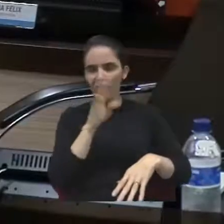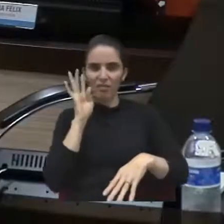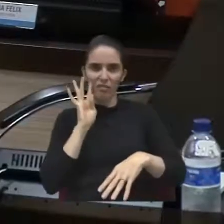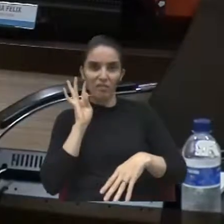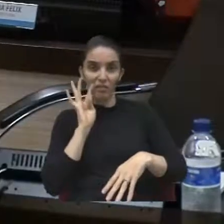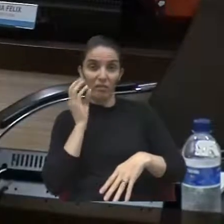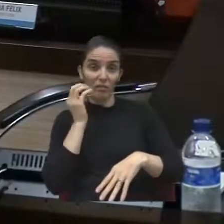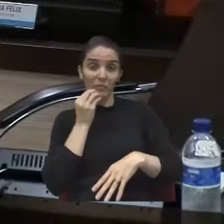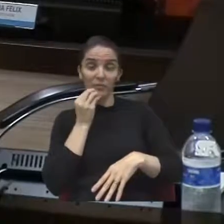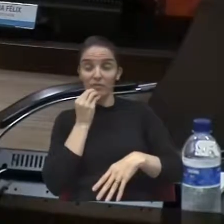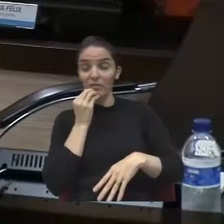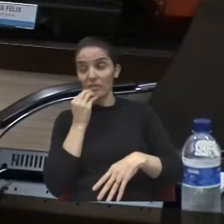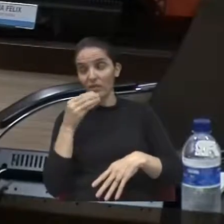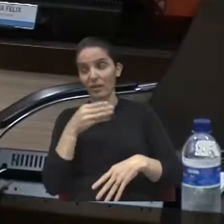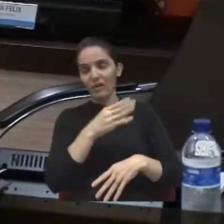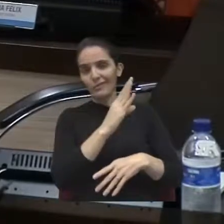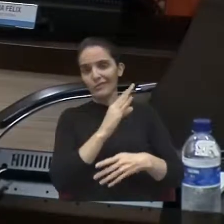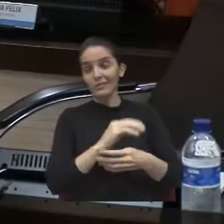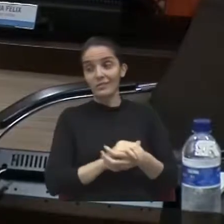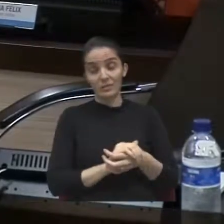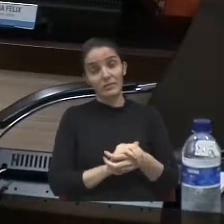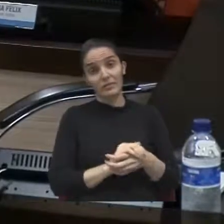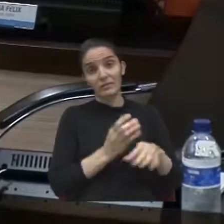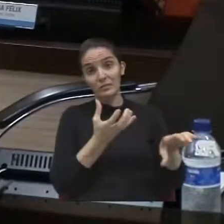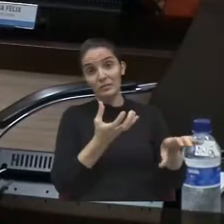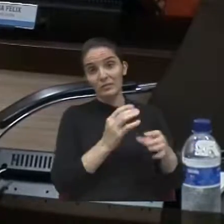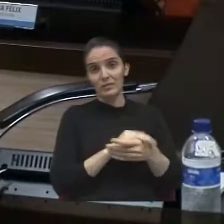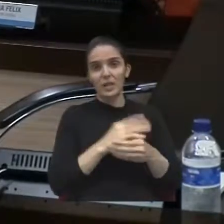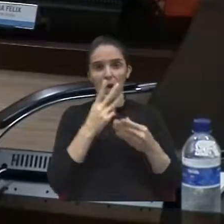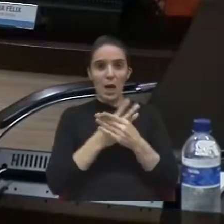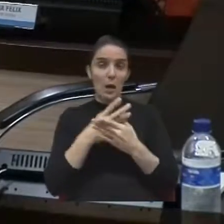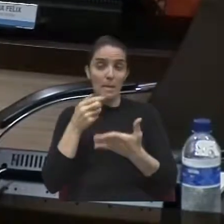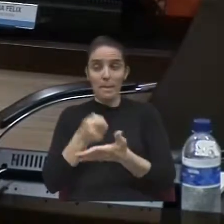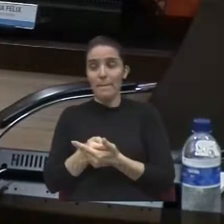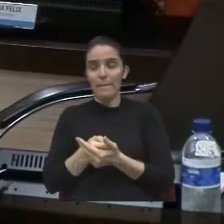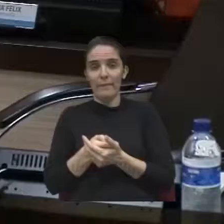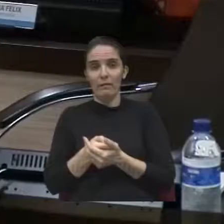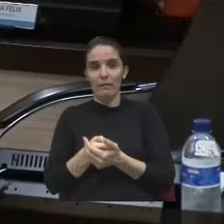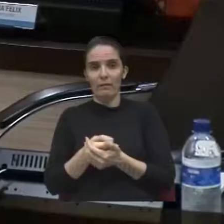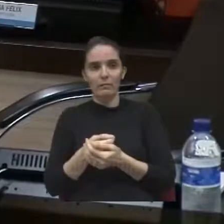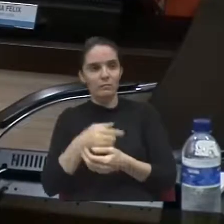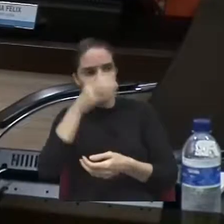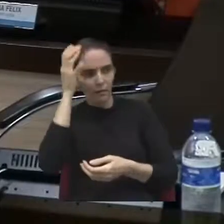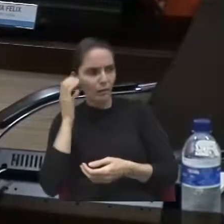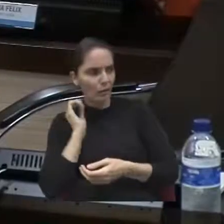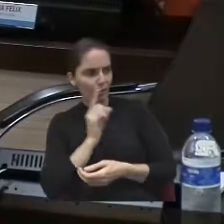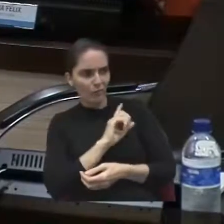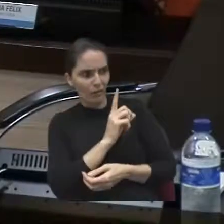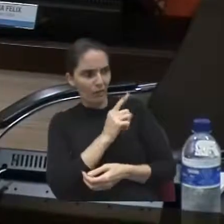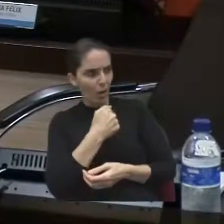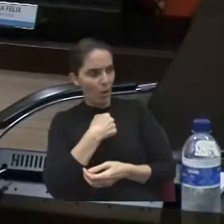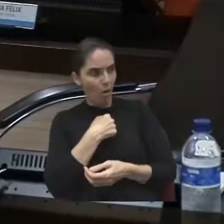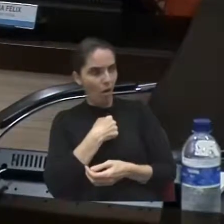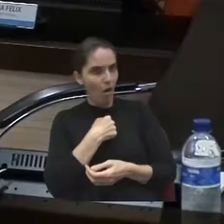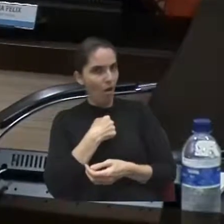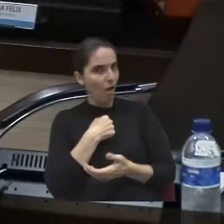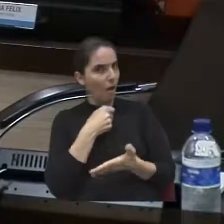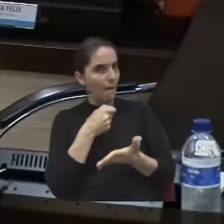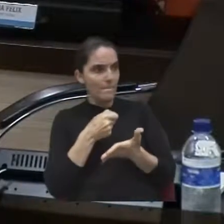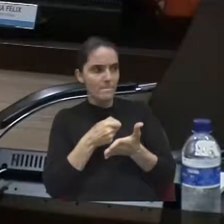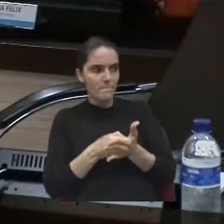você ir para Brasília e a Câmara pagar. Eu falei, não, sou eu que faço o custeio de